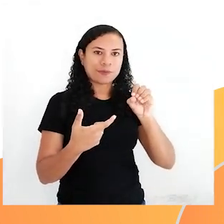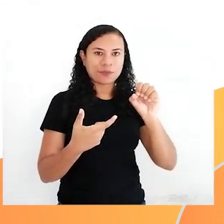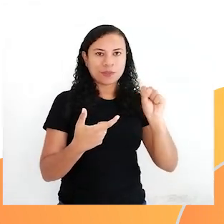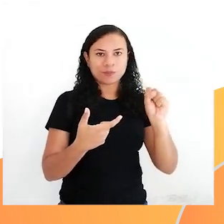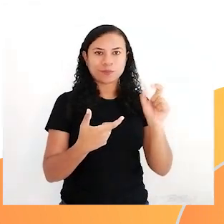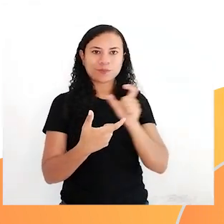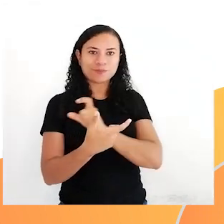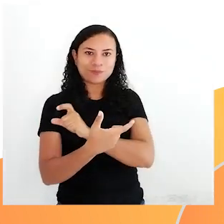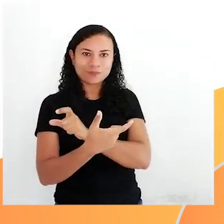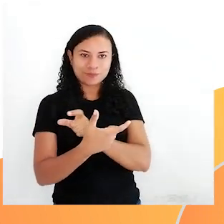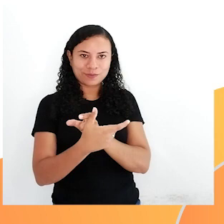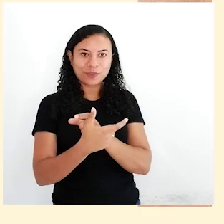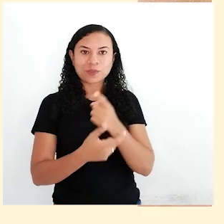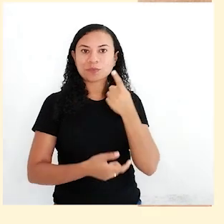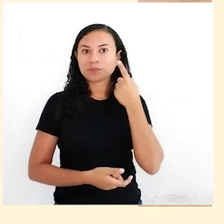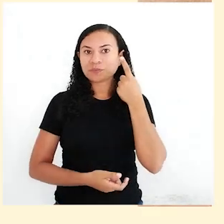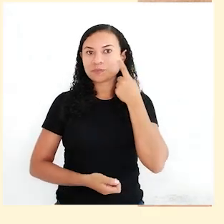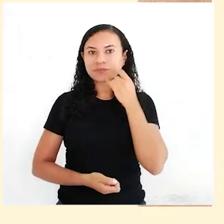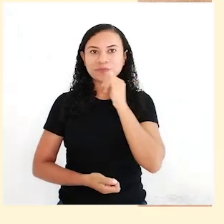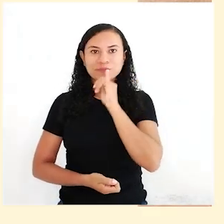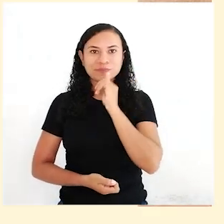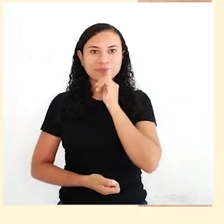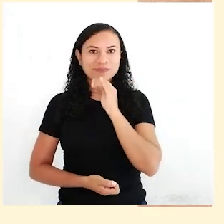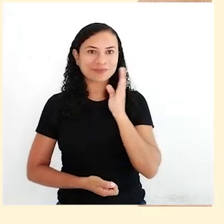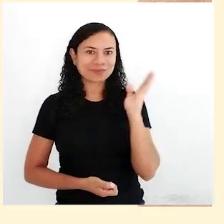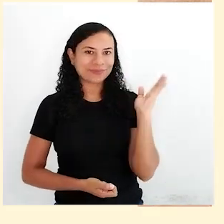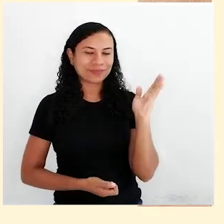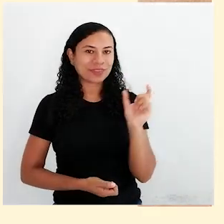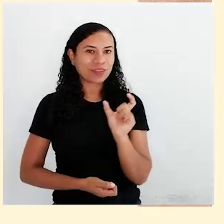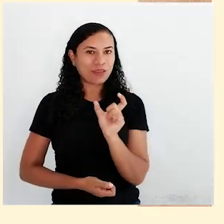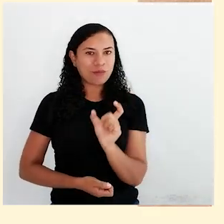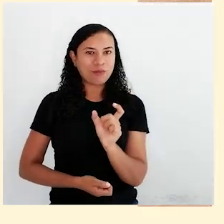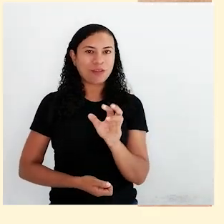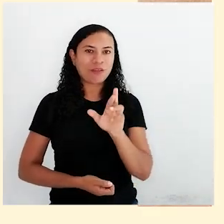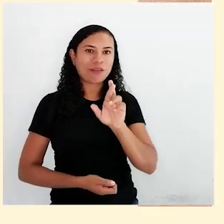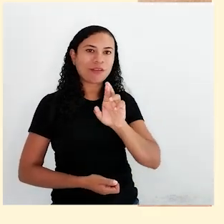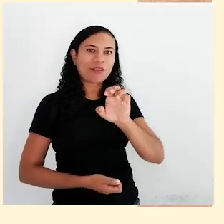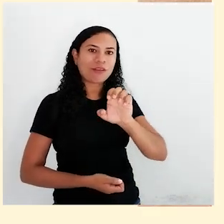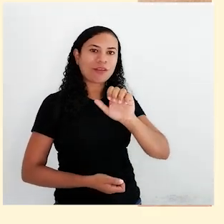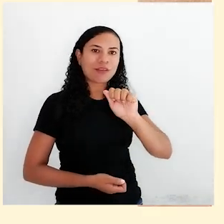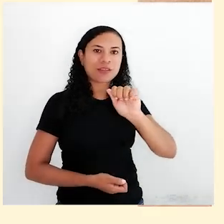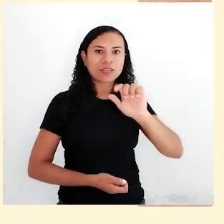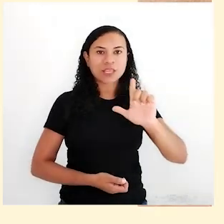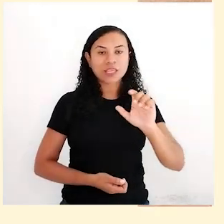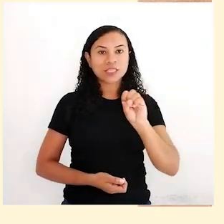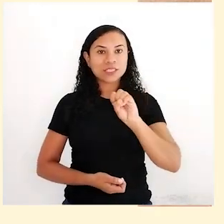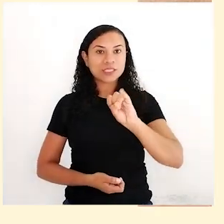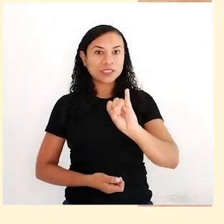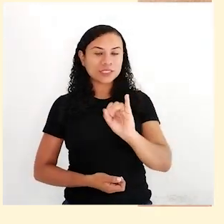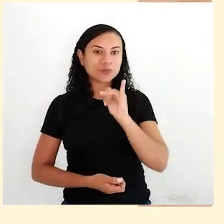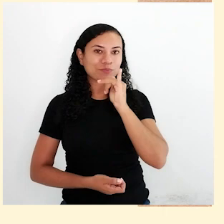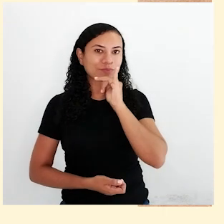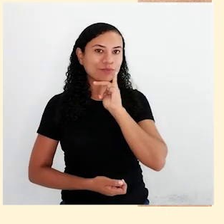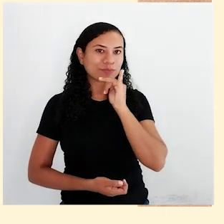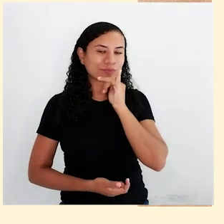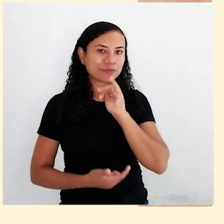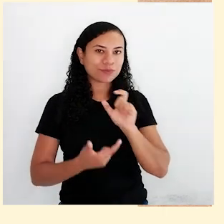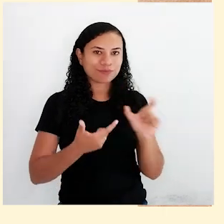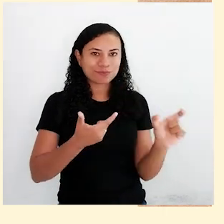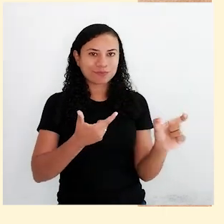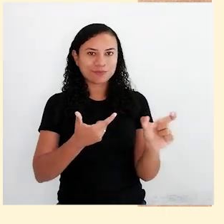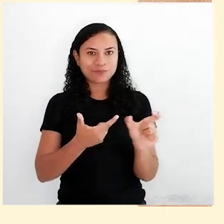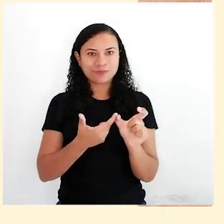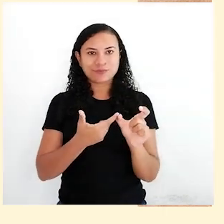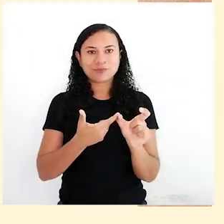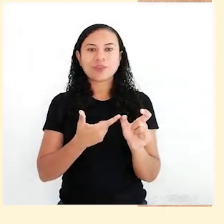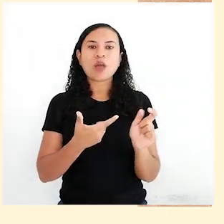Vamos observar este exemplo. Temos a palavra primitiva real. Ao acrescentarmos um sufixo a esta palavra,